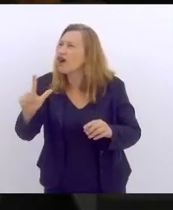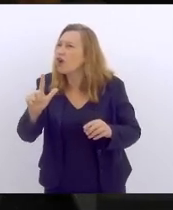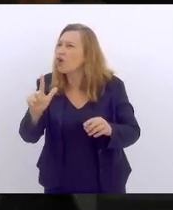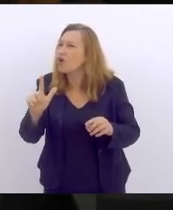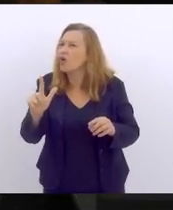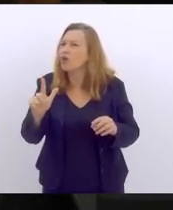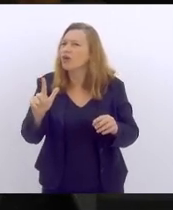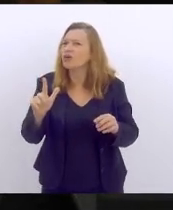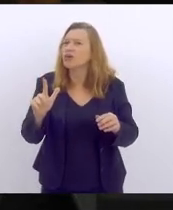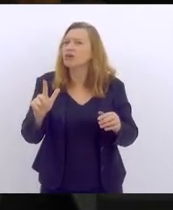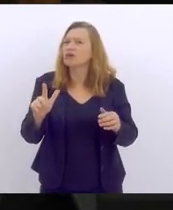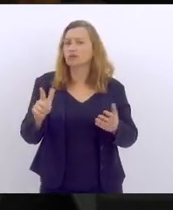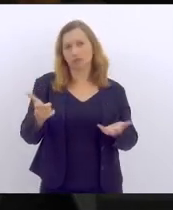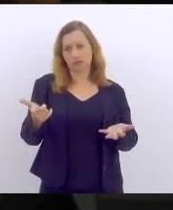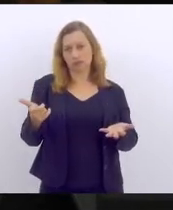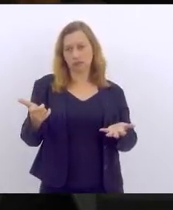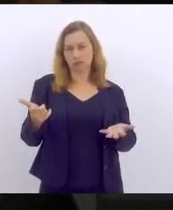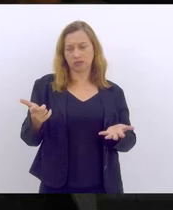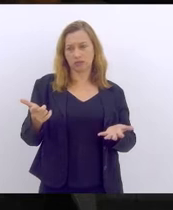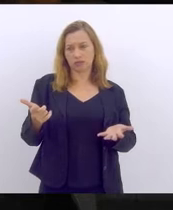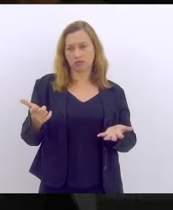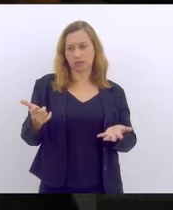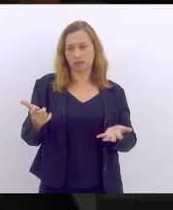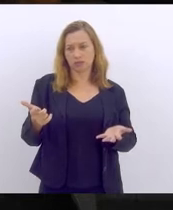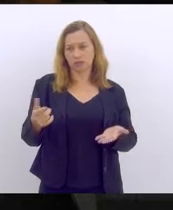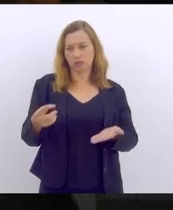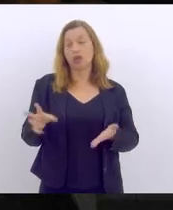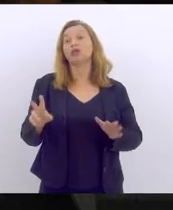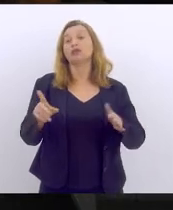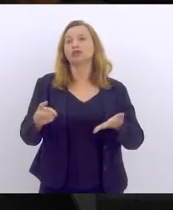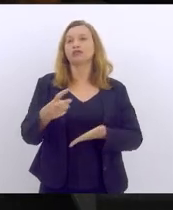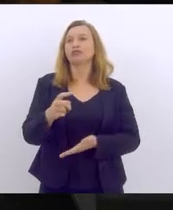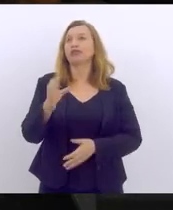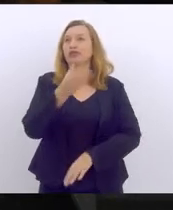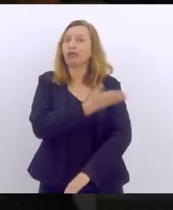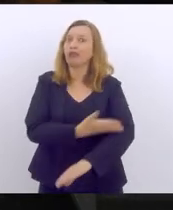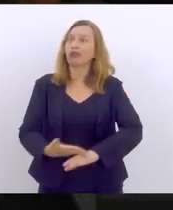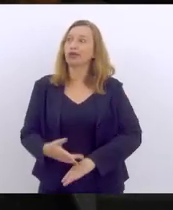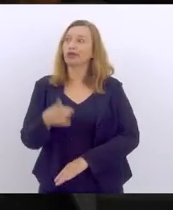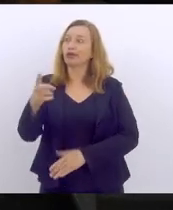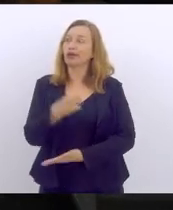até caçado pelo seu comportamento